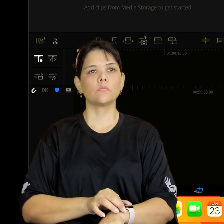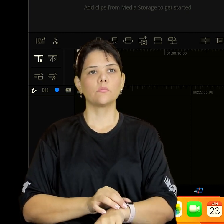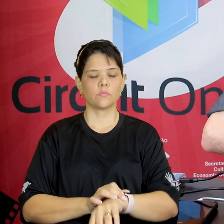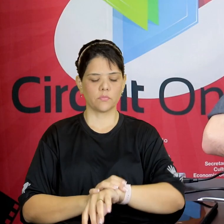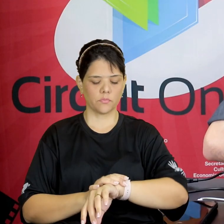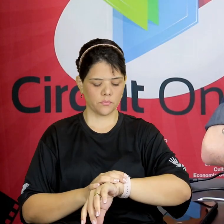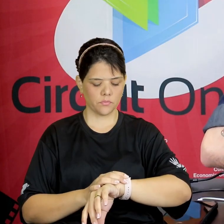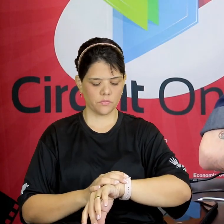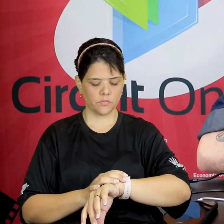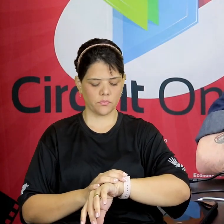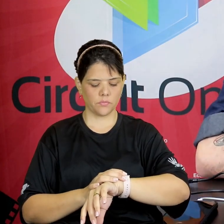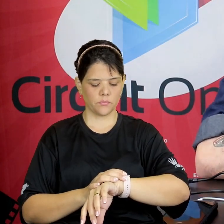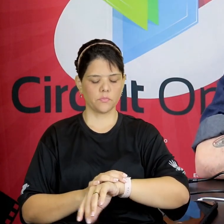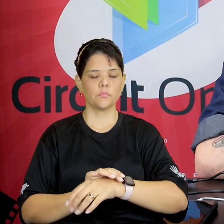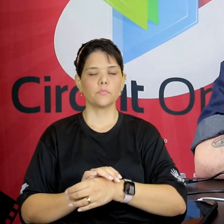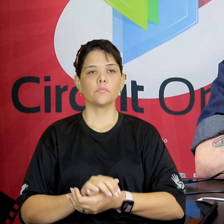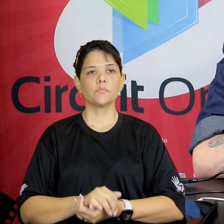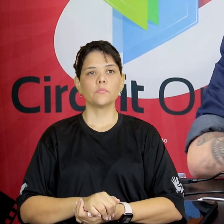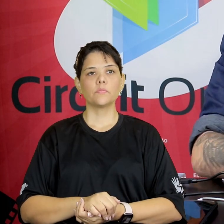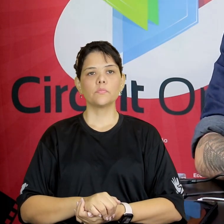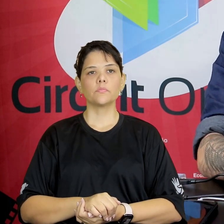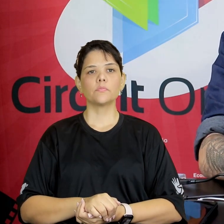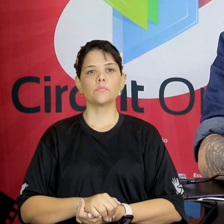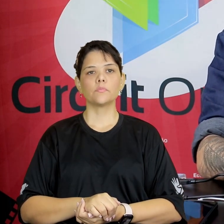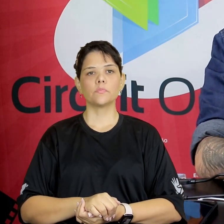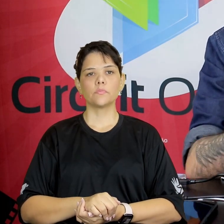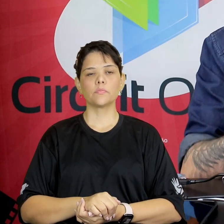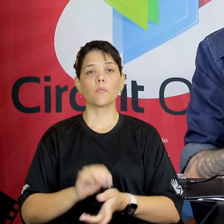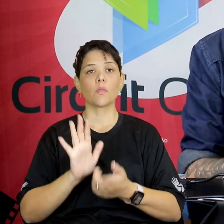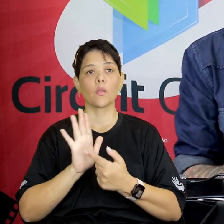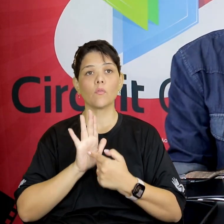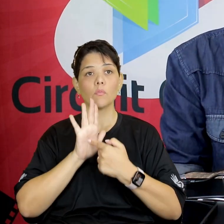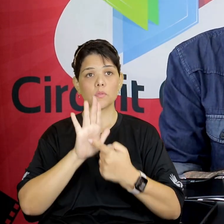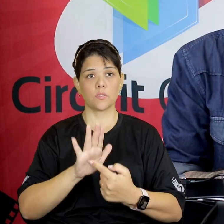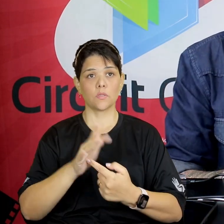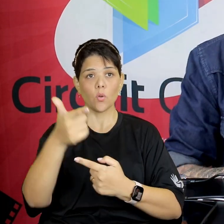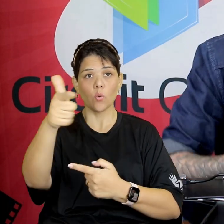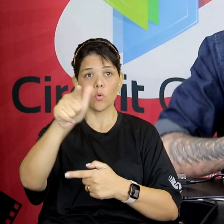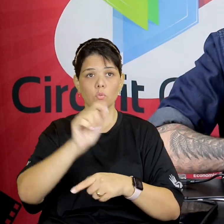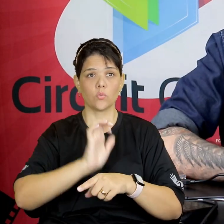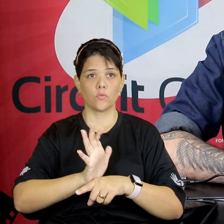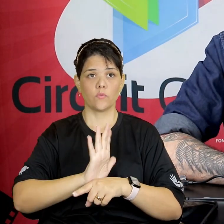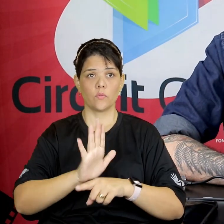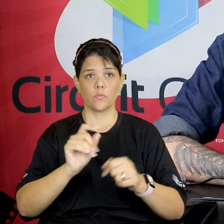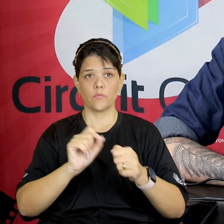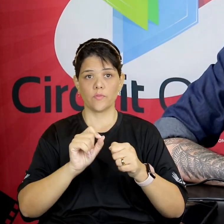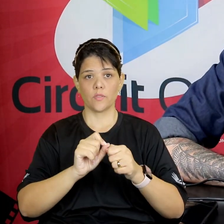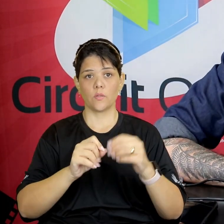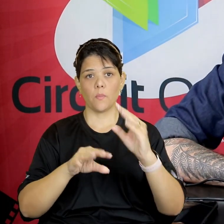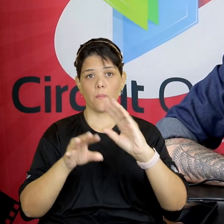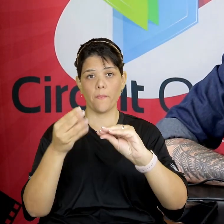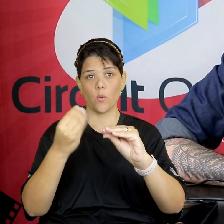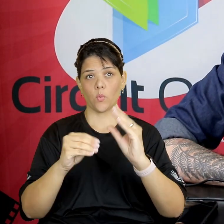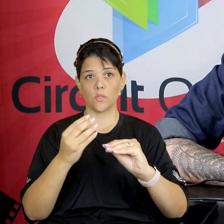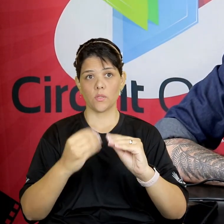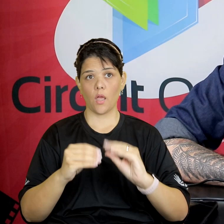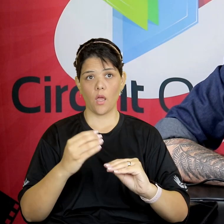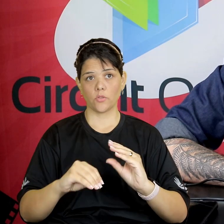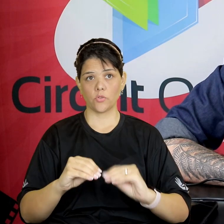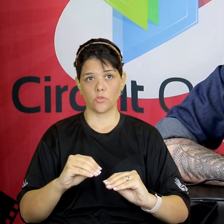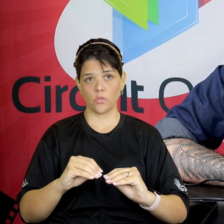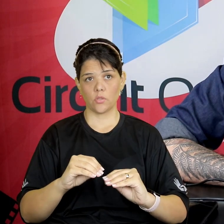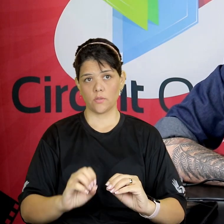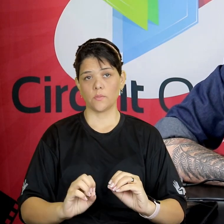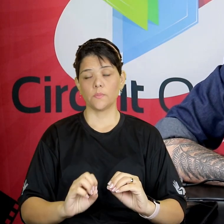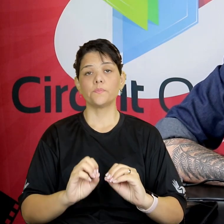Eu vou mostrar para vocês agora um filme que não é baseado em diálogo. Ele é baseado em montagem, beleza? Em um fashion filme.